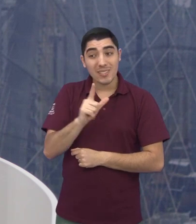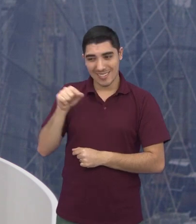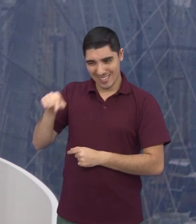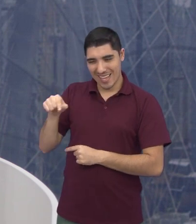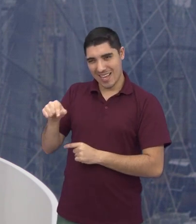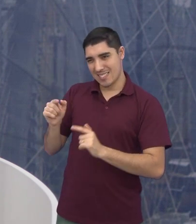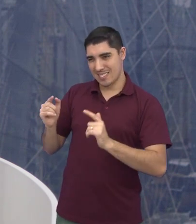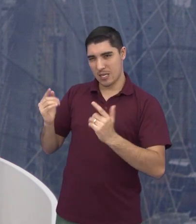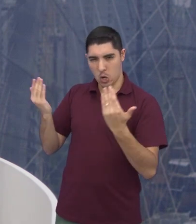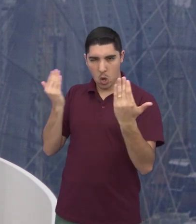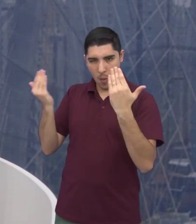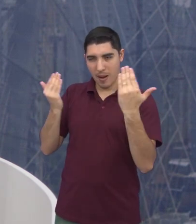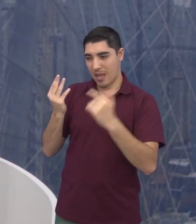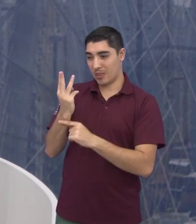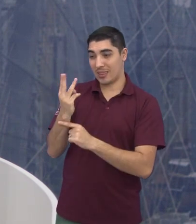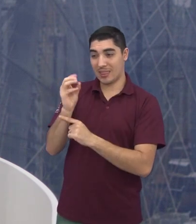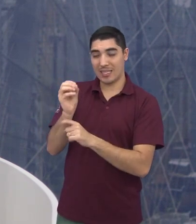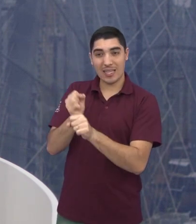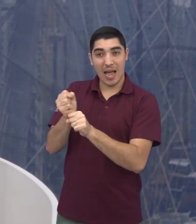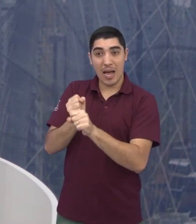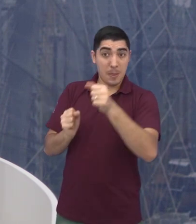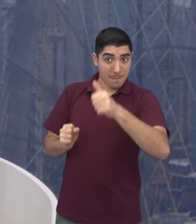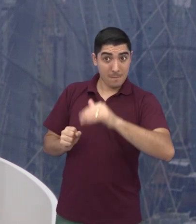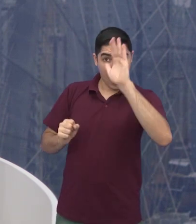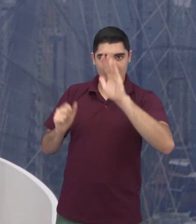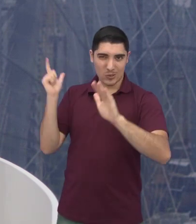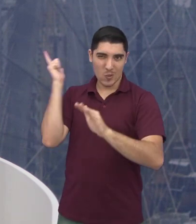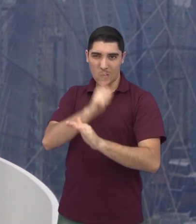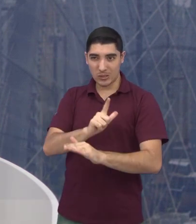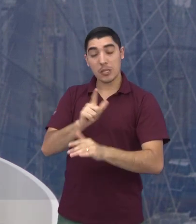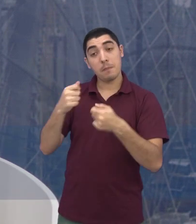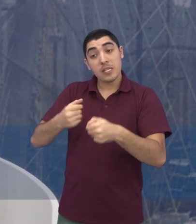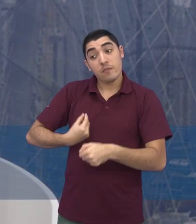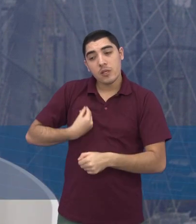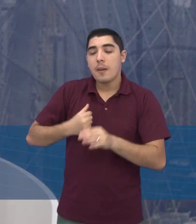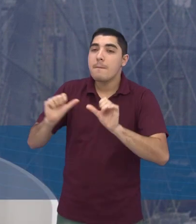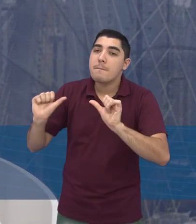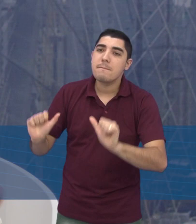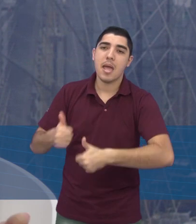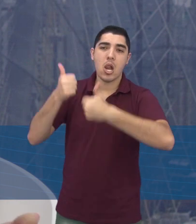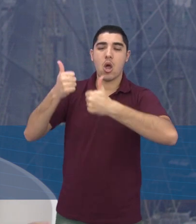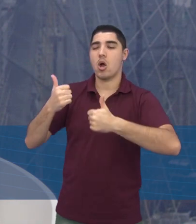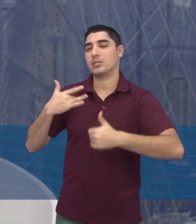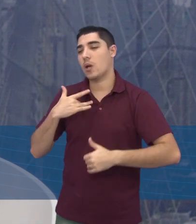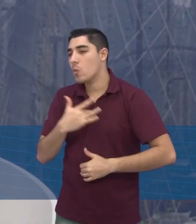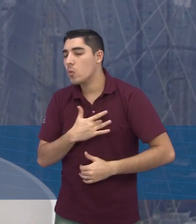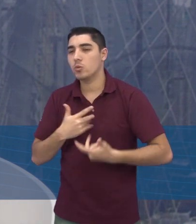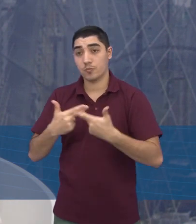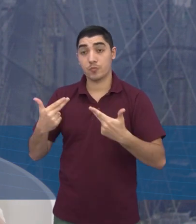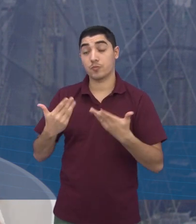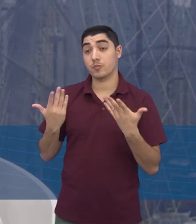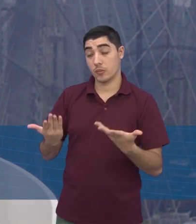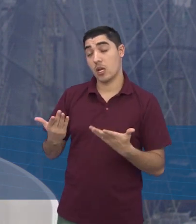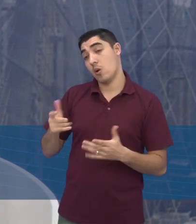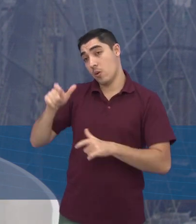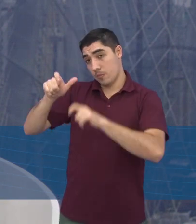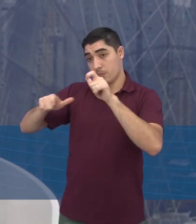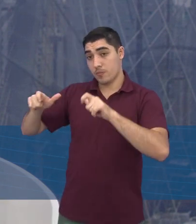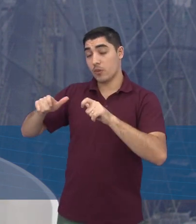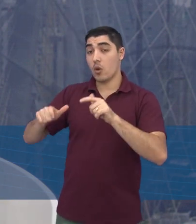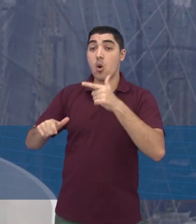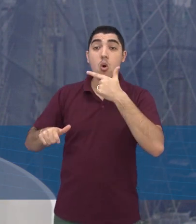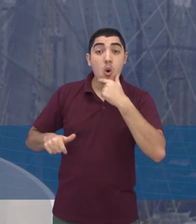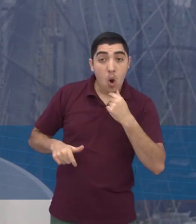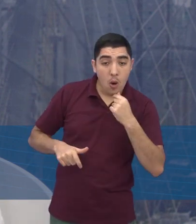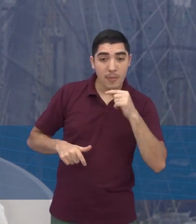que a gente, enquanto humanidade, tem conquistado. O envelhecimento do homem é diferente do envelhecimento